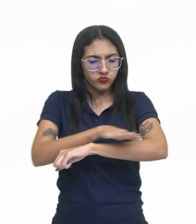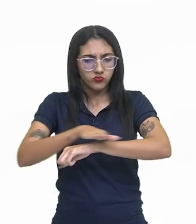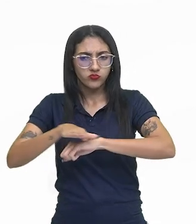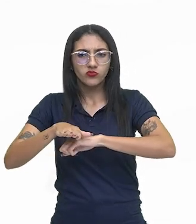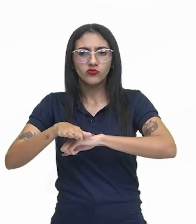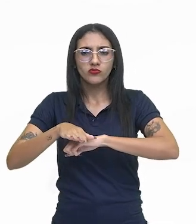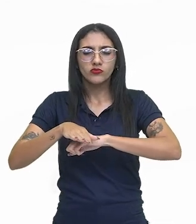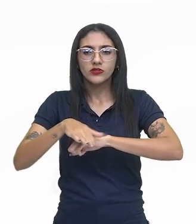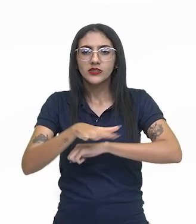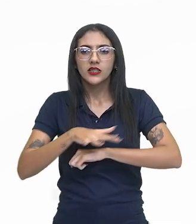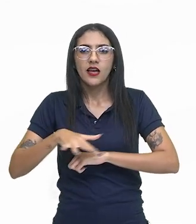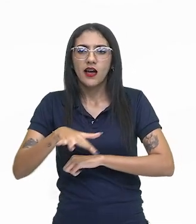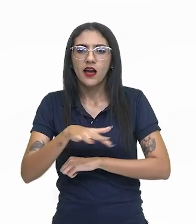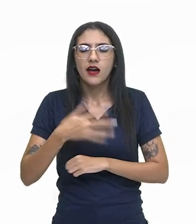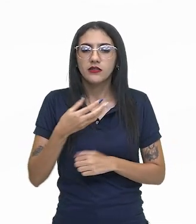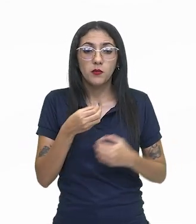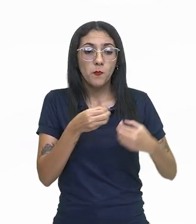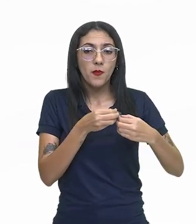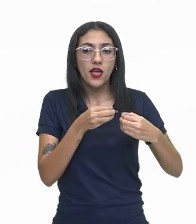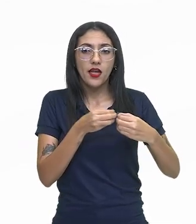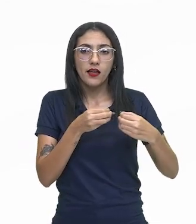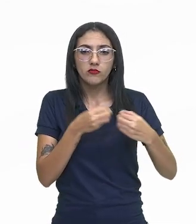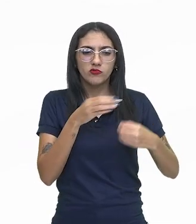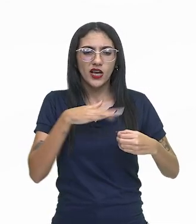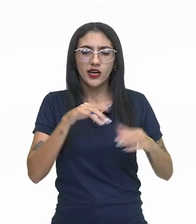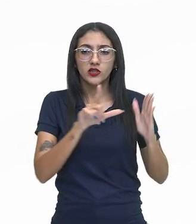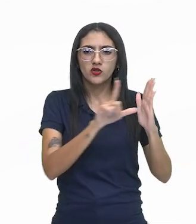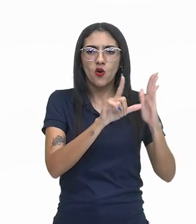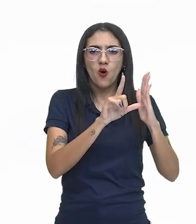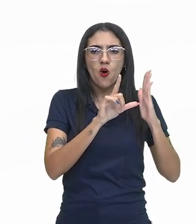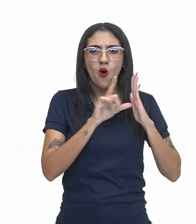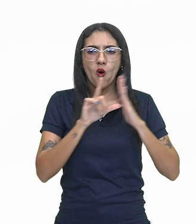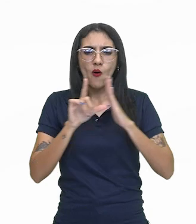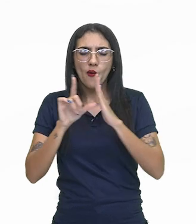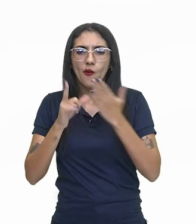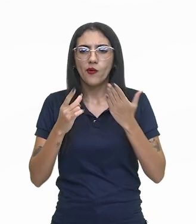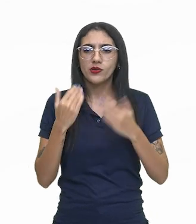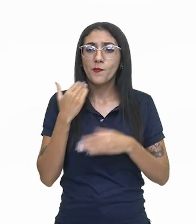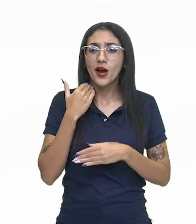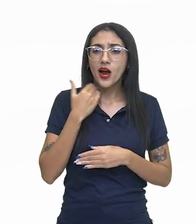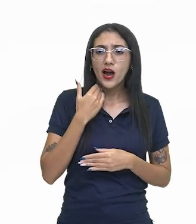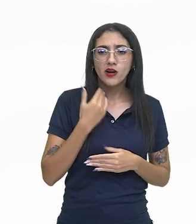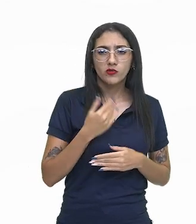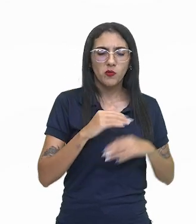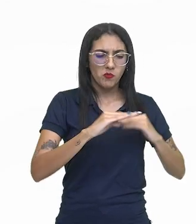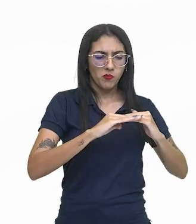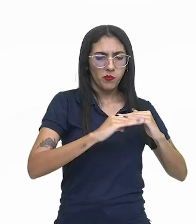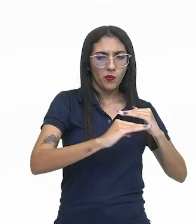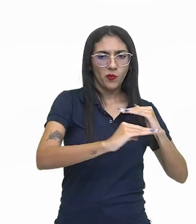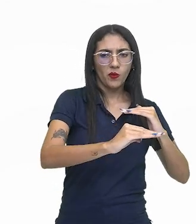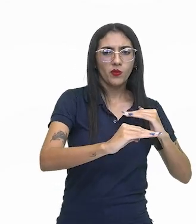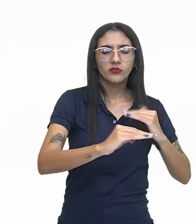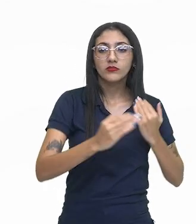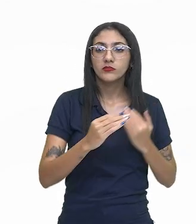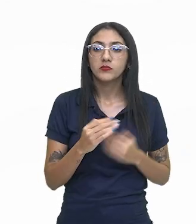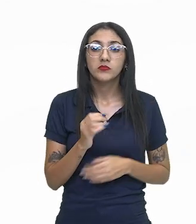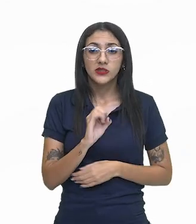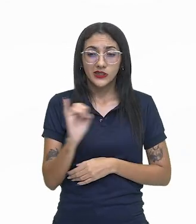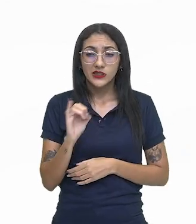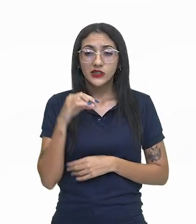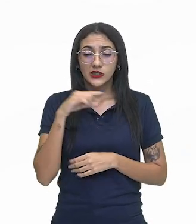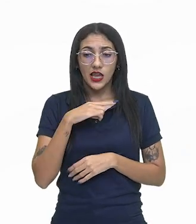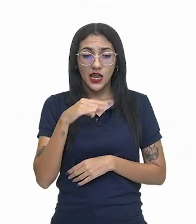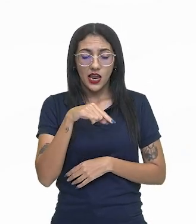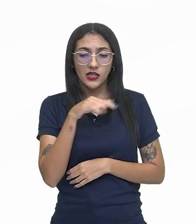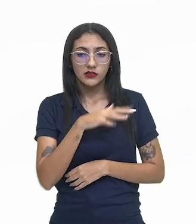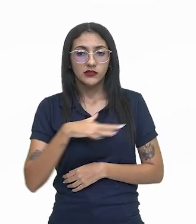ali próximas ali de comércios ou de lojas, de bancos, enfim, residências. Quando você tem uma